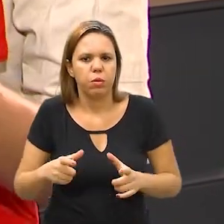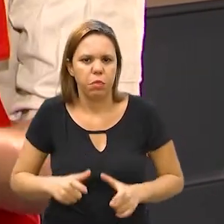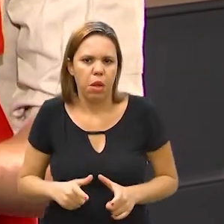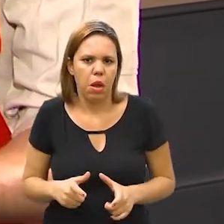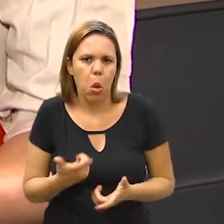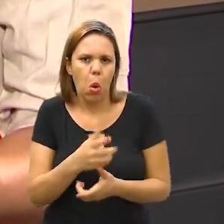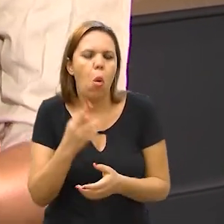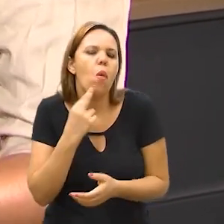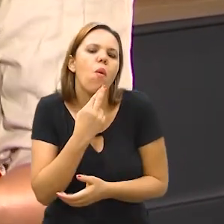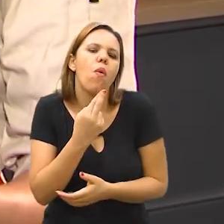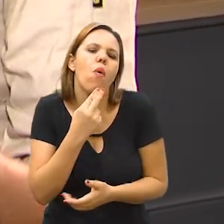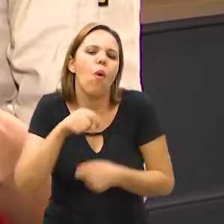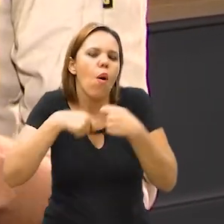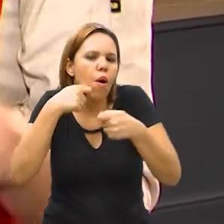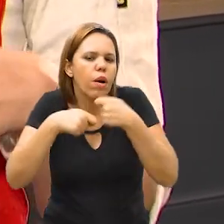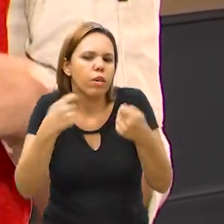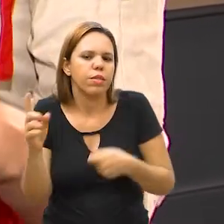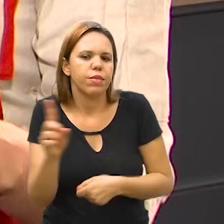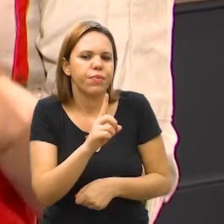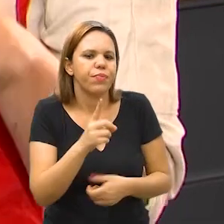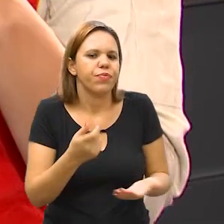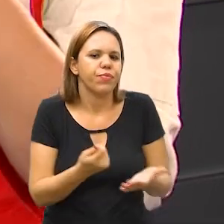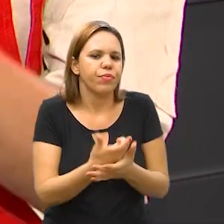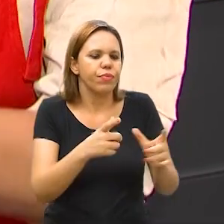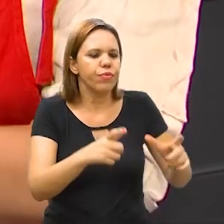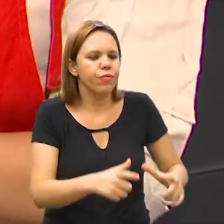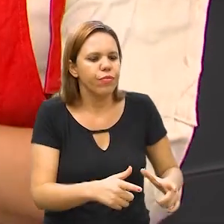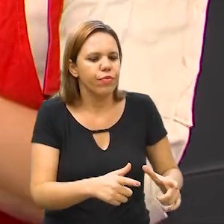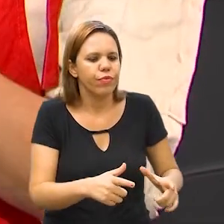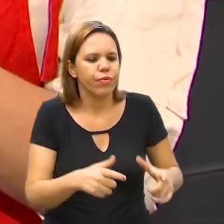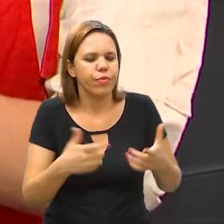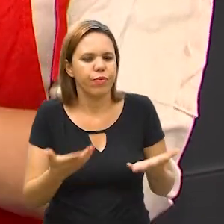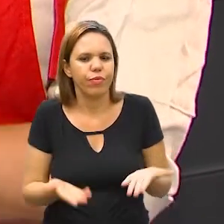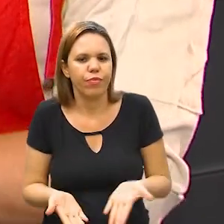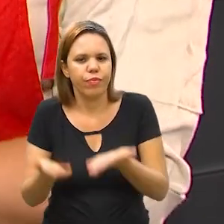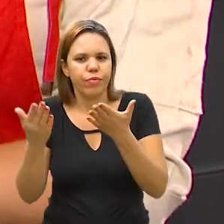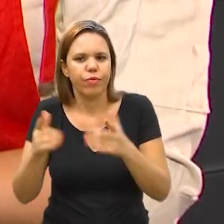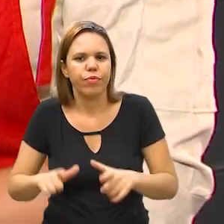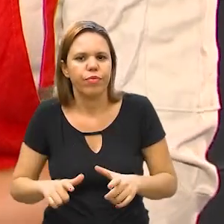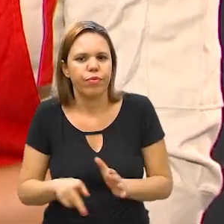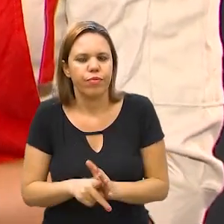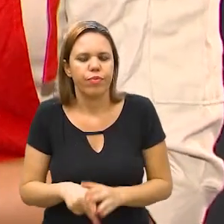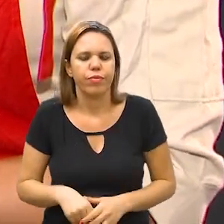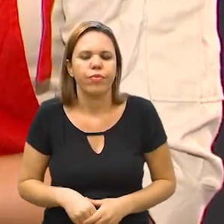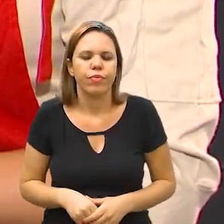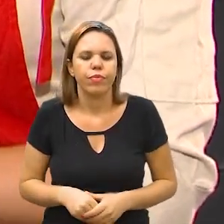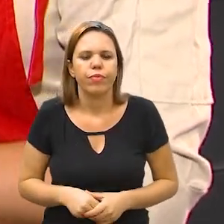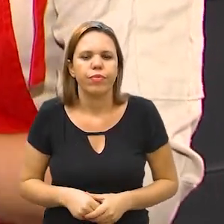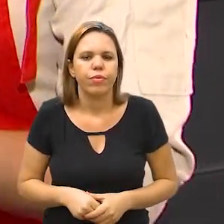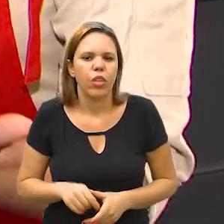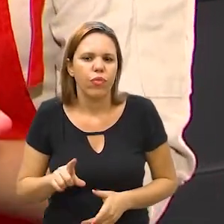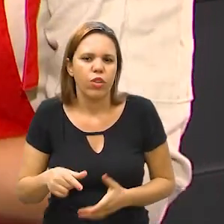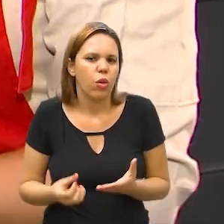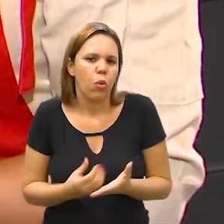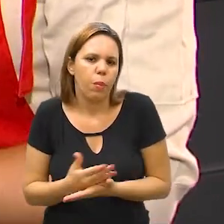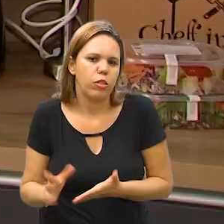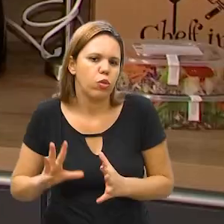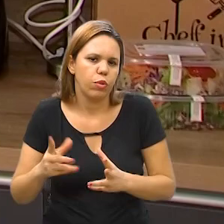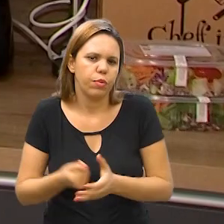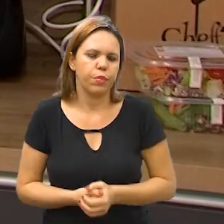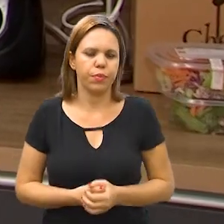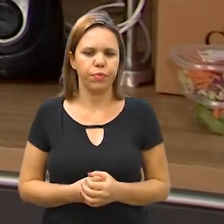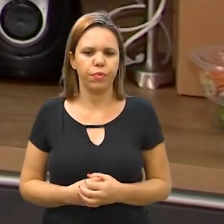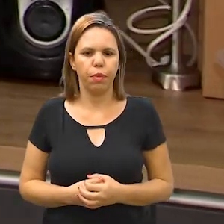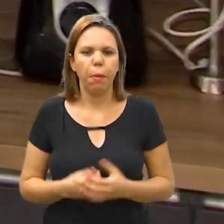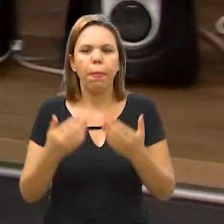lanchonete não tinha nem como eles almoçarem. Eles vinham, buscavam o prato e almoçavam no lugar mesmo. E foi assim que começou tudo.